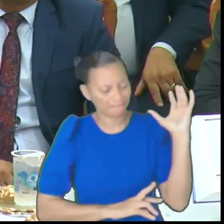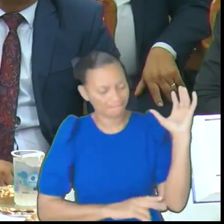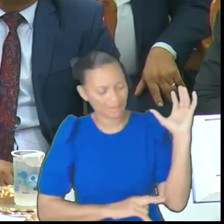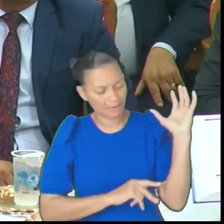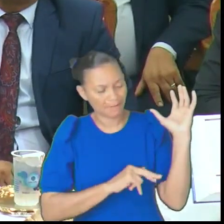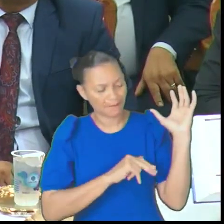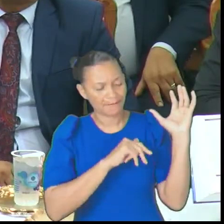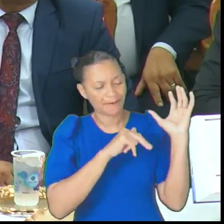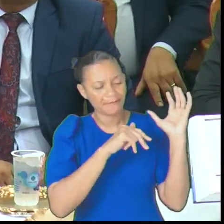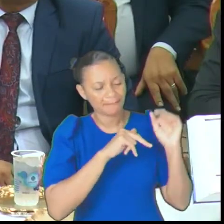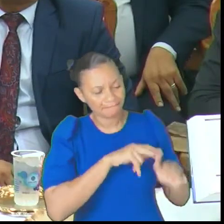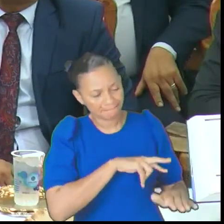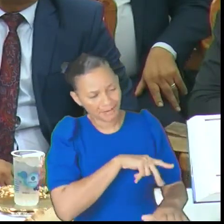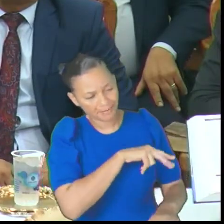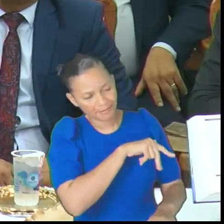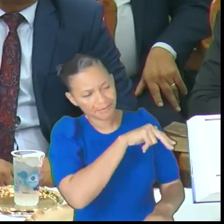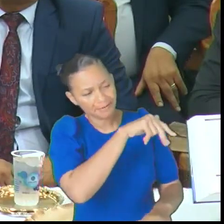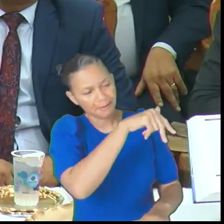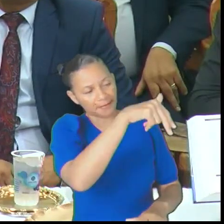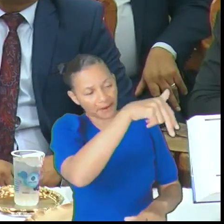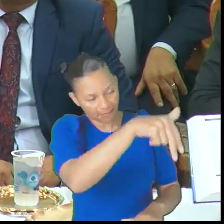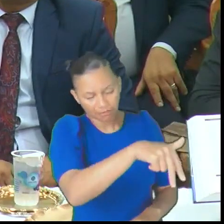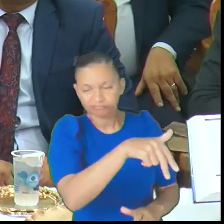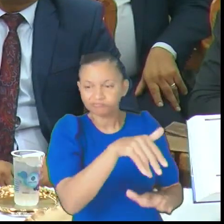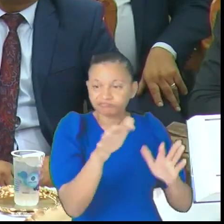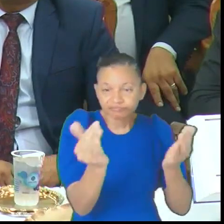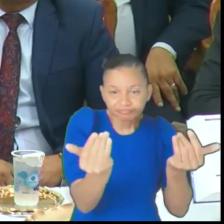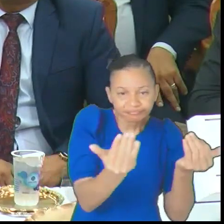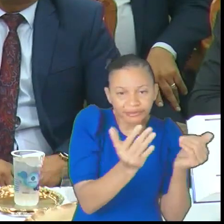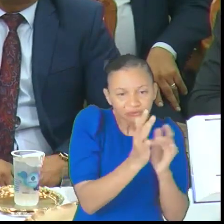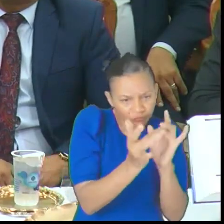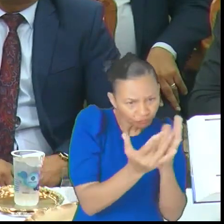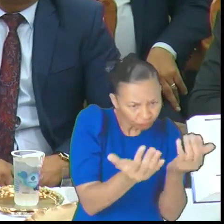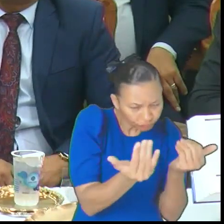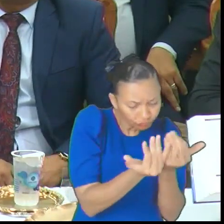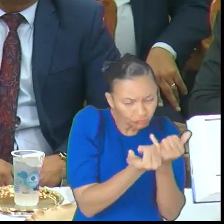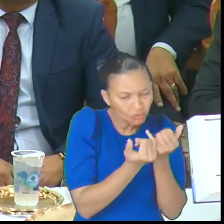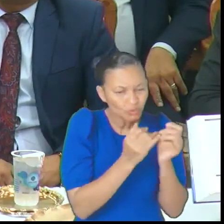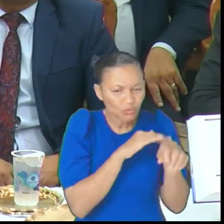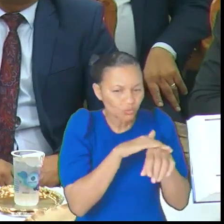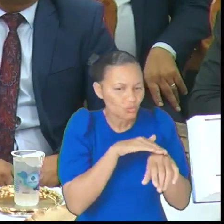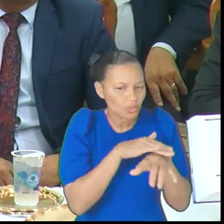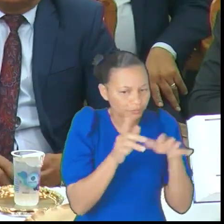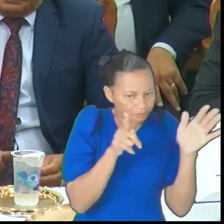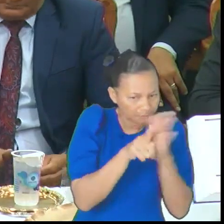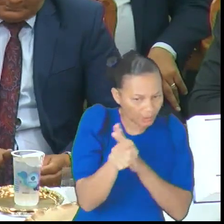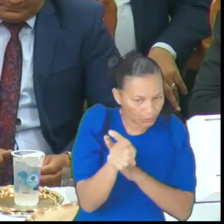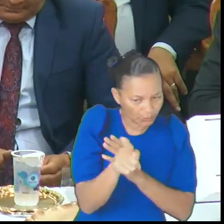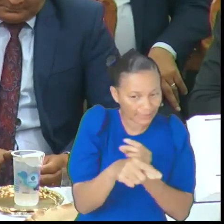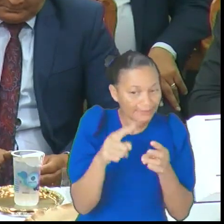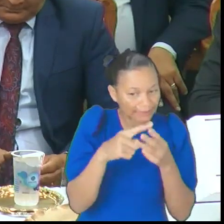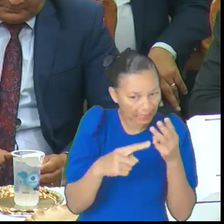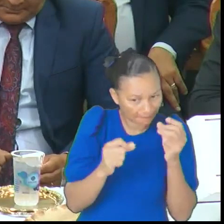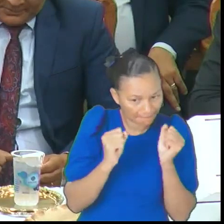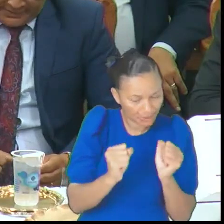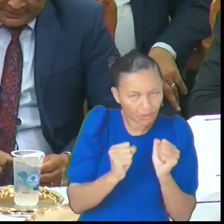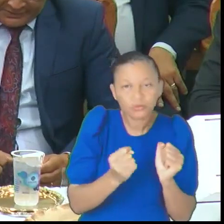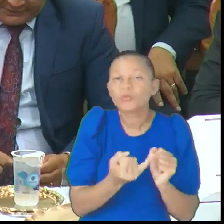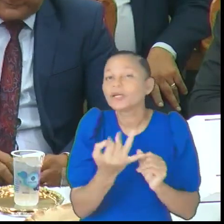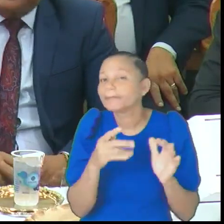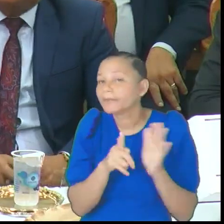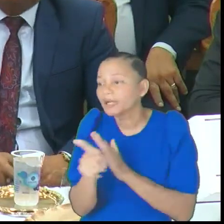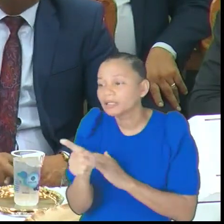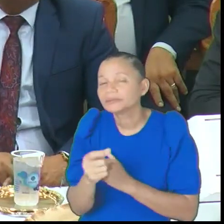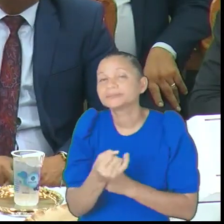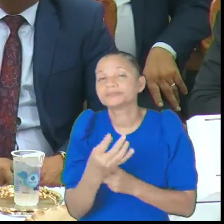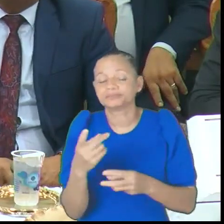eles chamaram o mestre para a conversa e fizeram ao mestre 3 perguntas. Quantas perguntas?